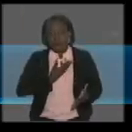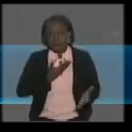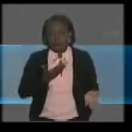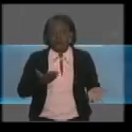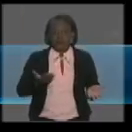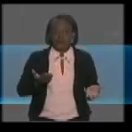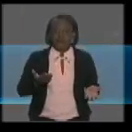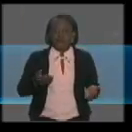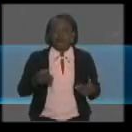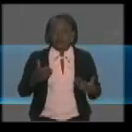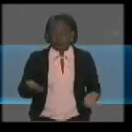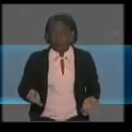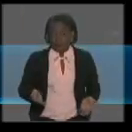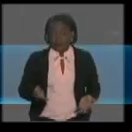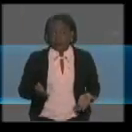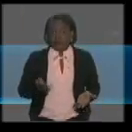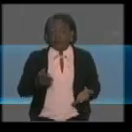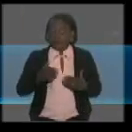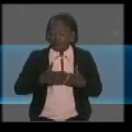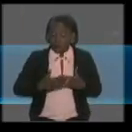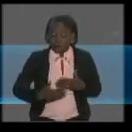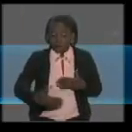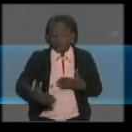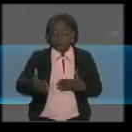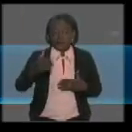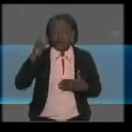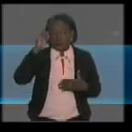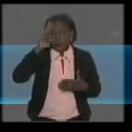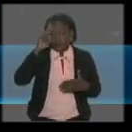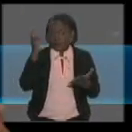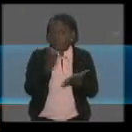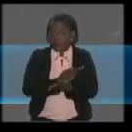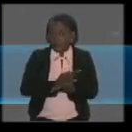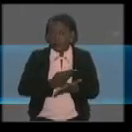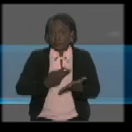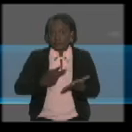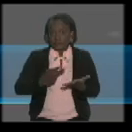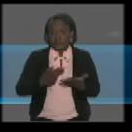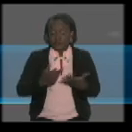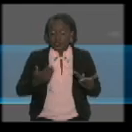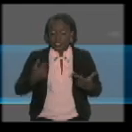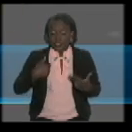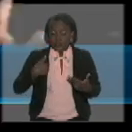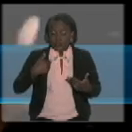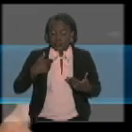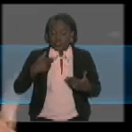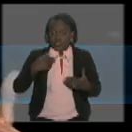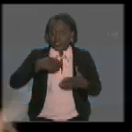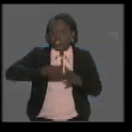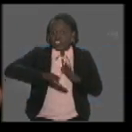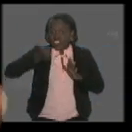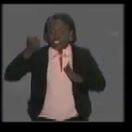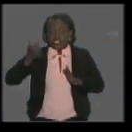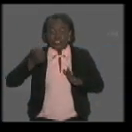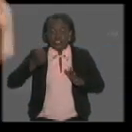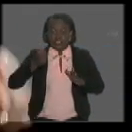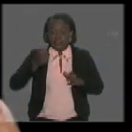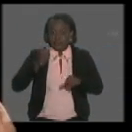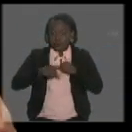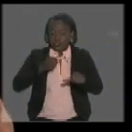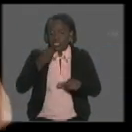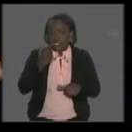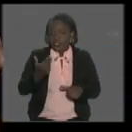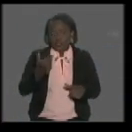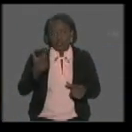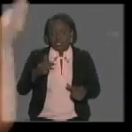amigas, né? São a partir de situações em que a gente não tem como desincorporá-las, né? Torná-las em